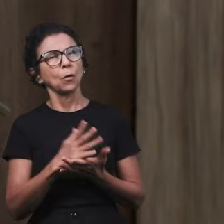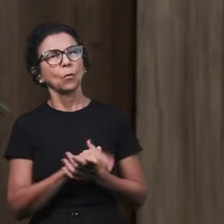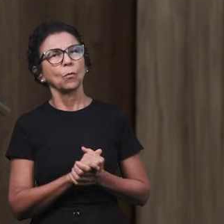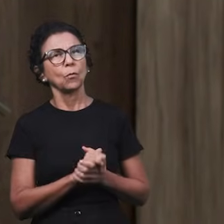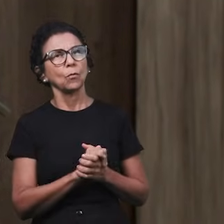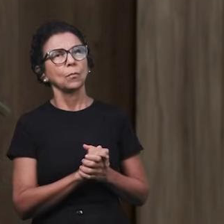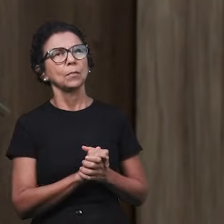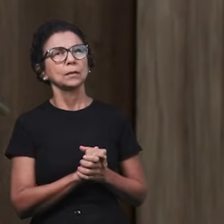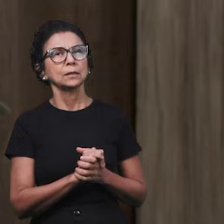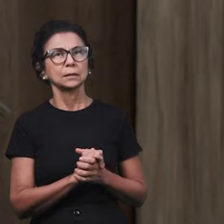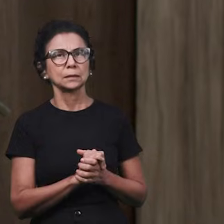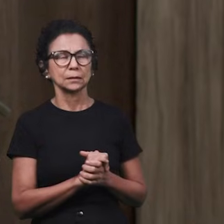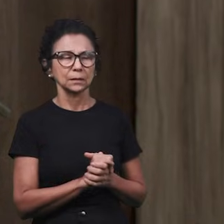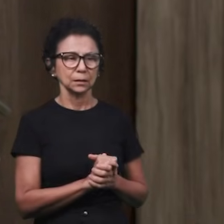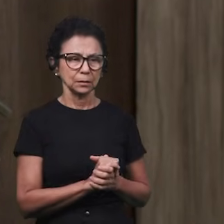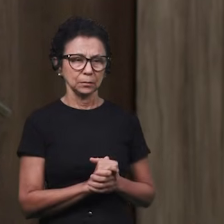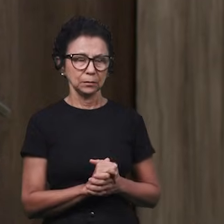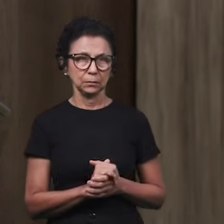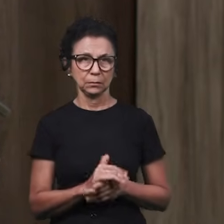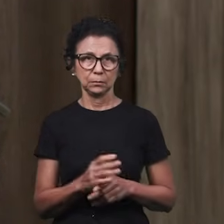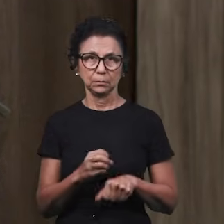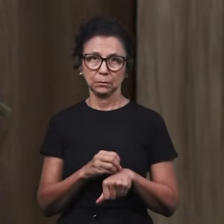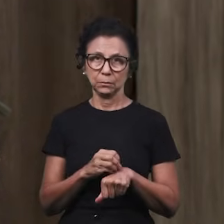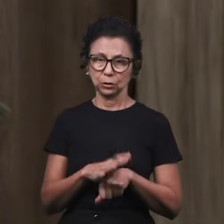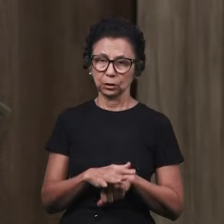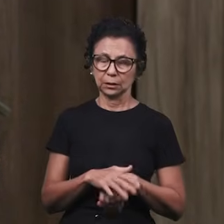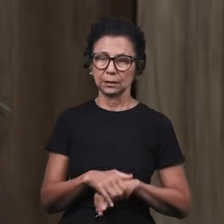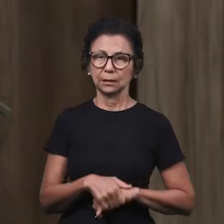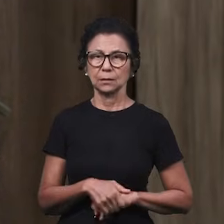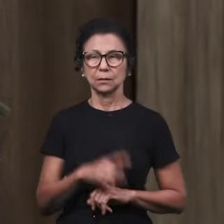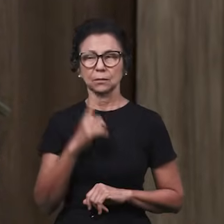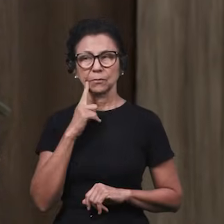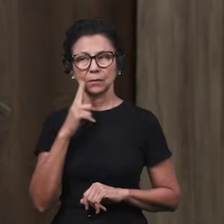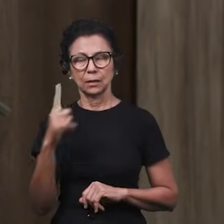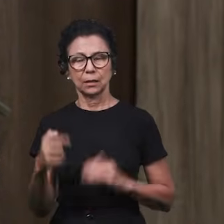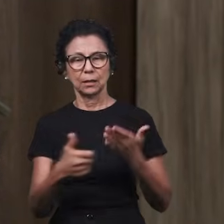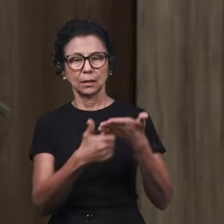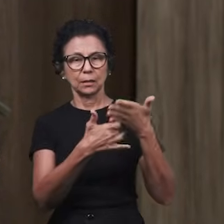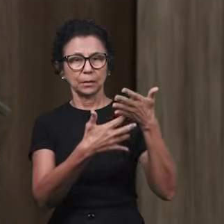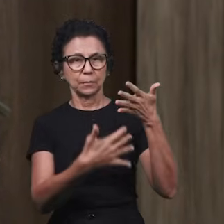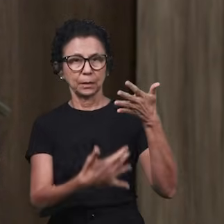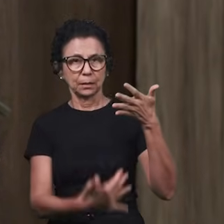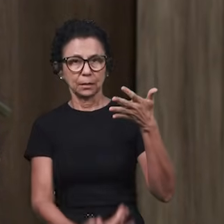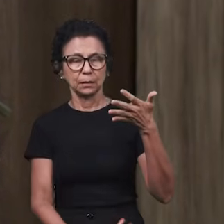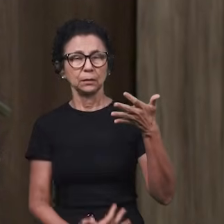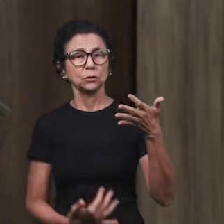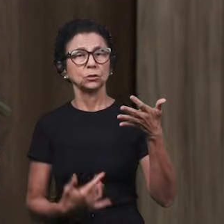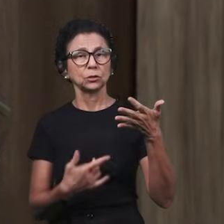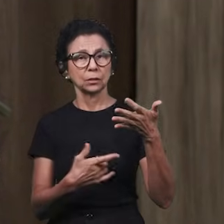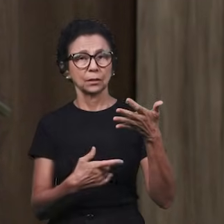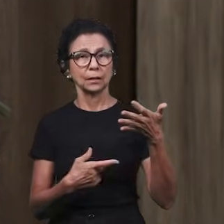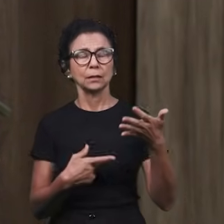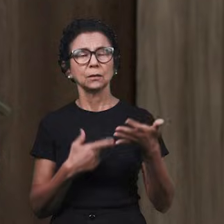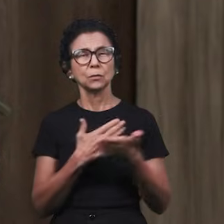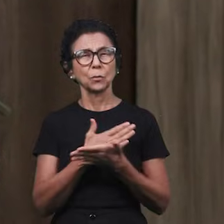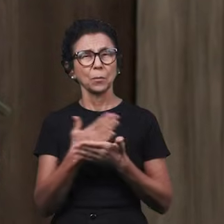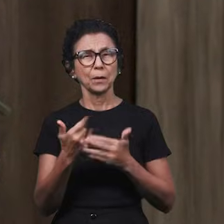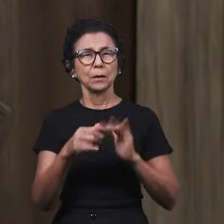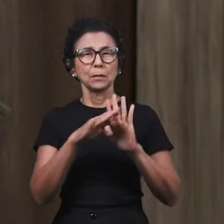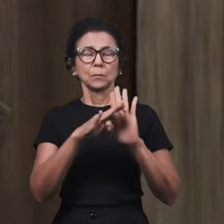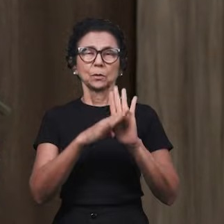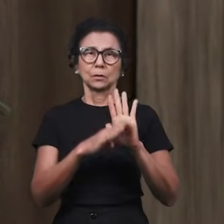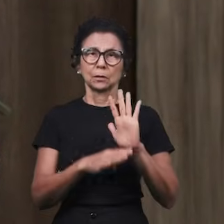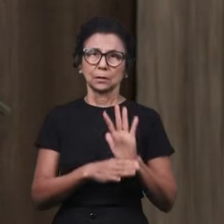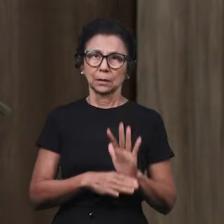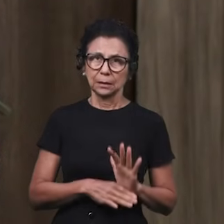para os irmãos. Se os irmãos puderem, voltem na playlist de Libras Sinais de Vida. Tem lá no começo do programa, a gente conta